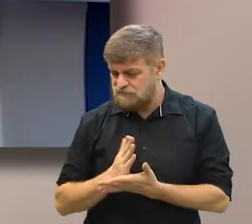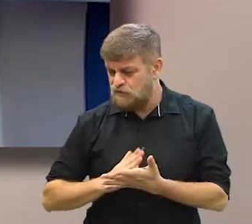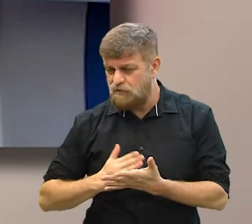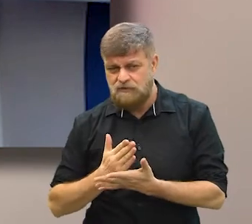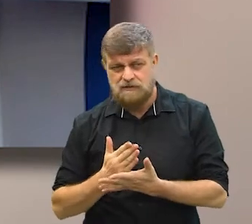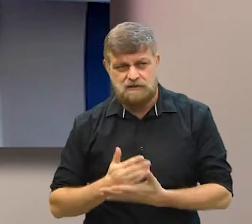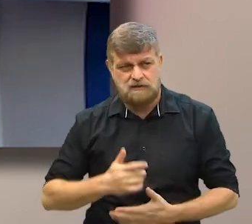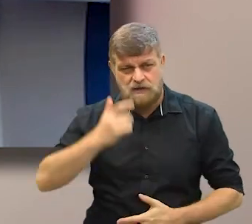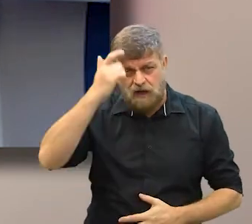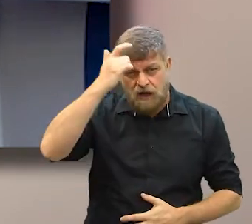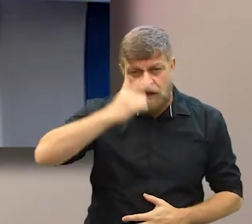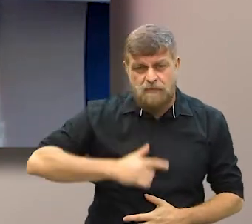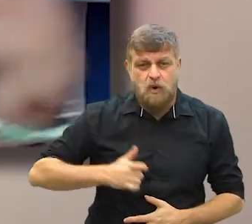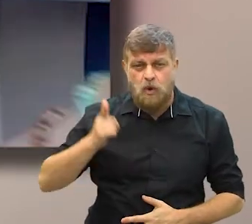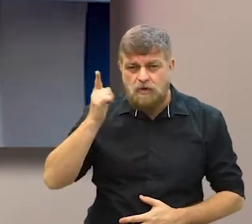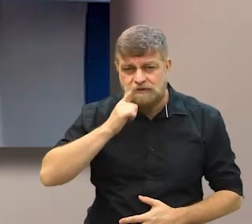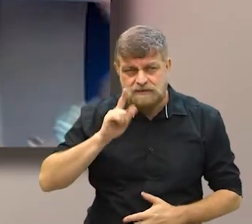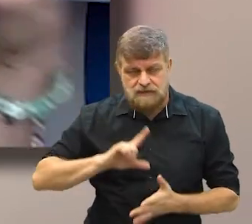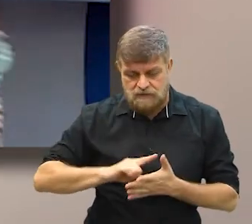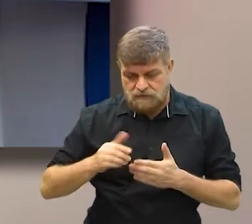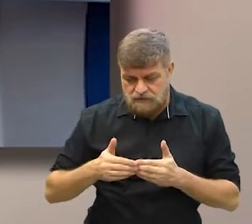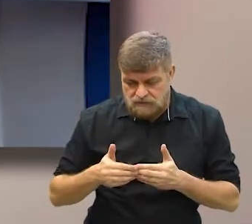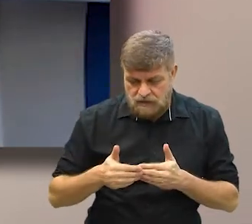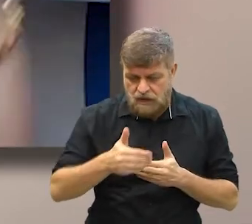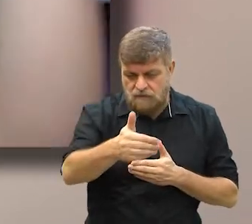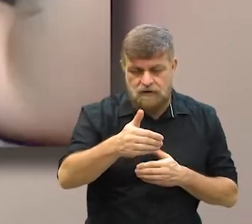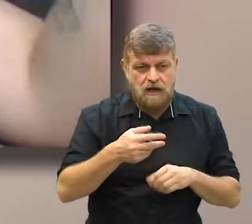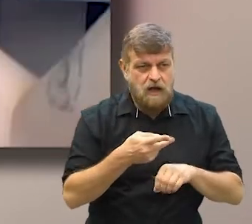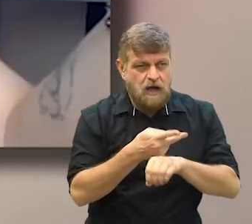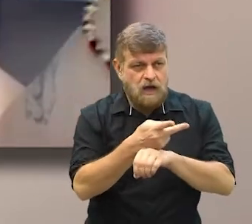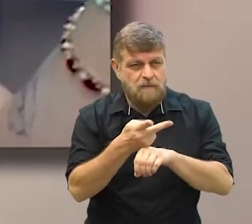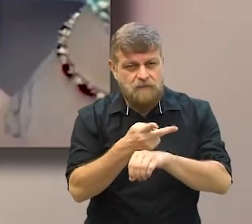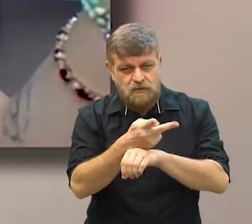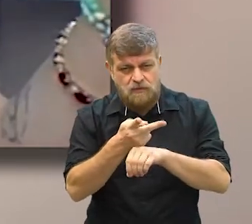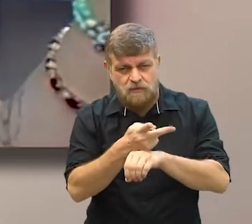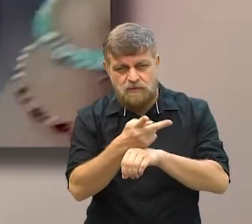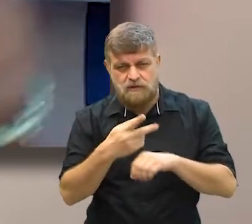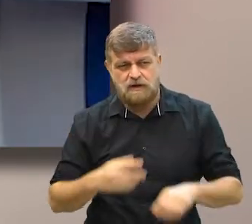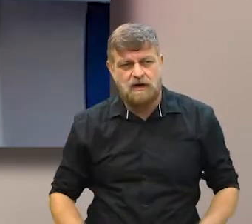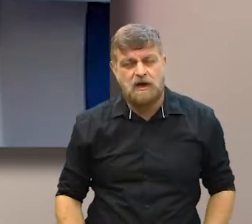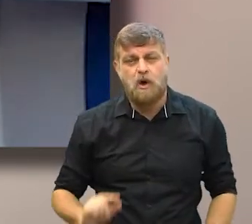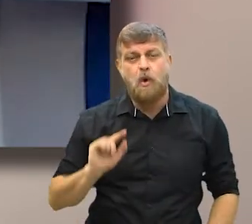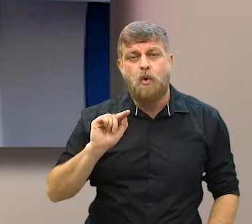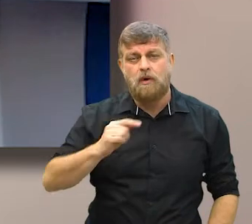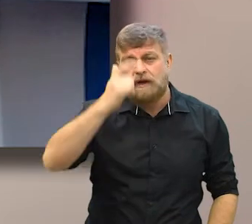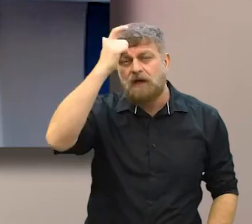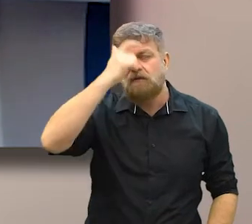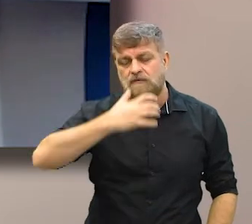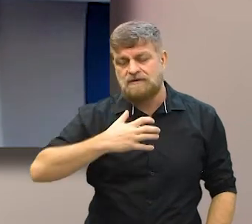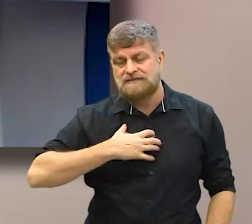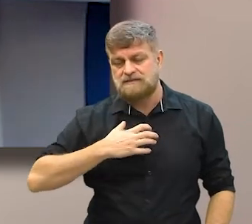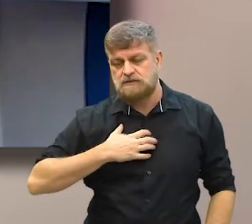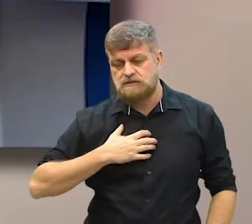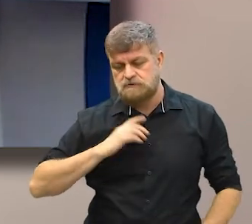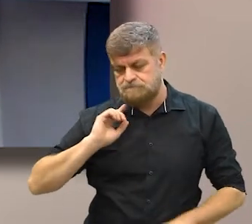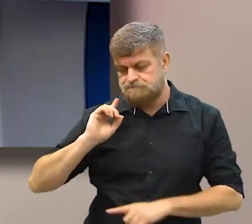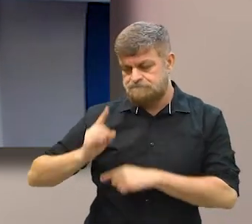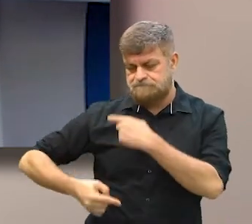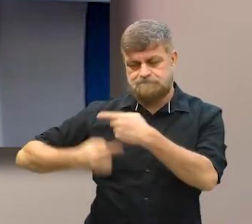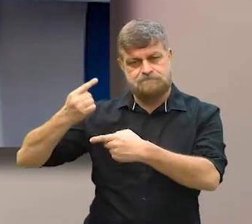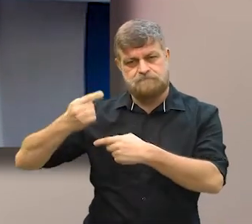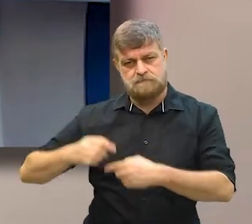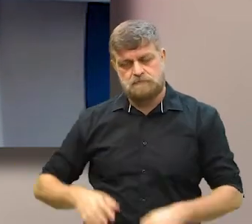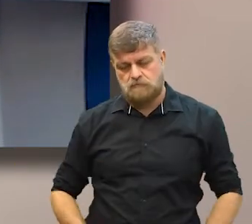desconfortável para, a partir daí, buscar o que vai trazer